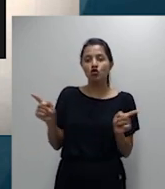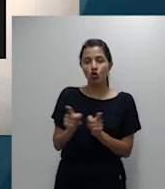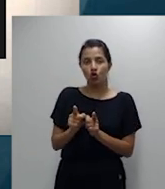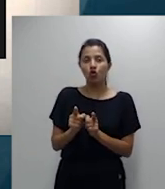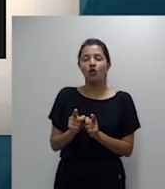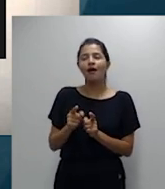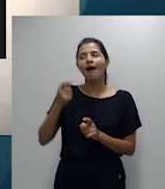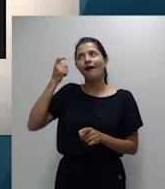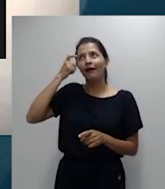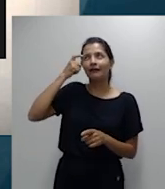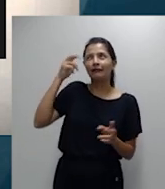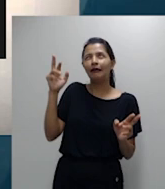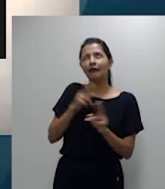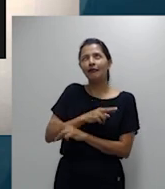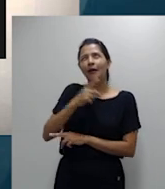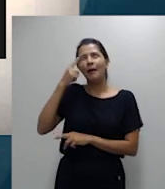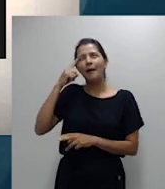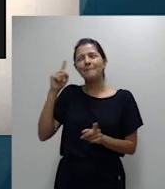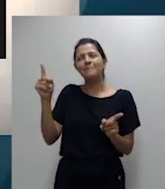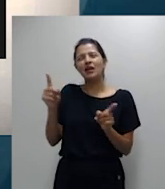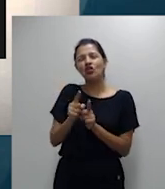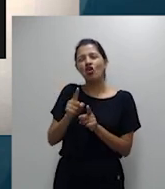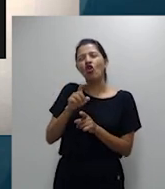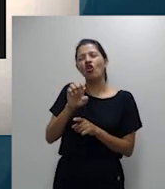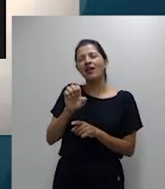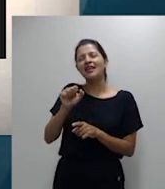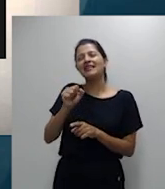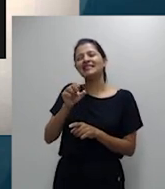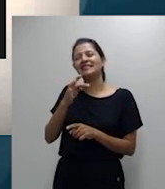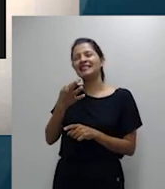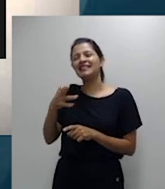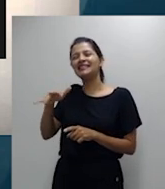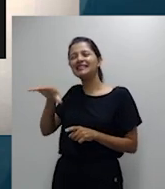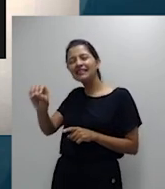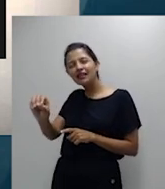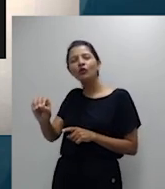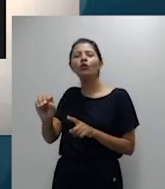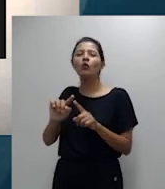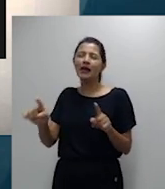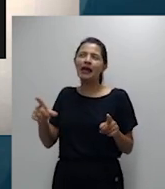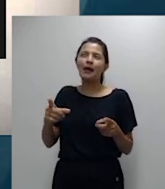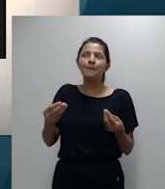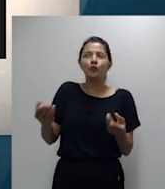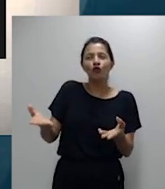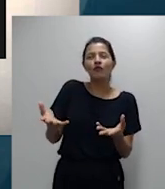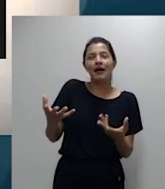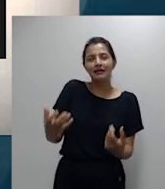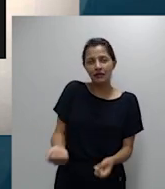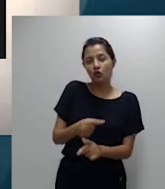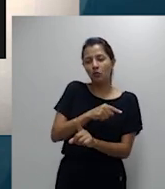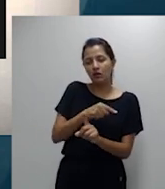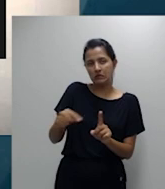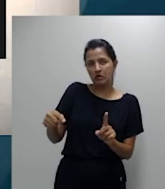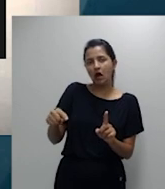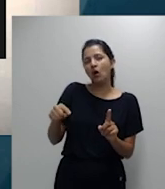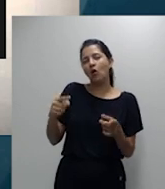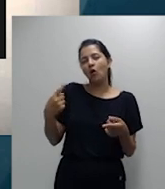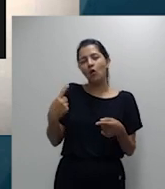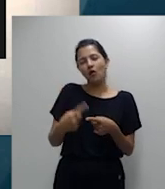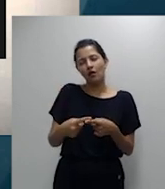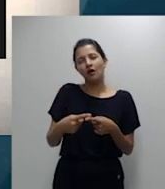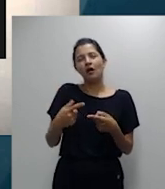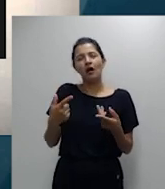associando e Menor extensão ao provimento apenas parcial uma questão mais aqui